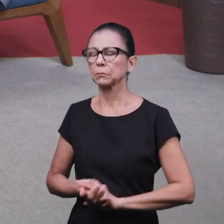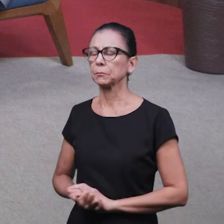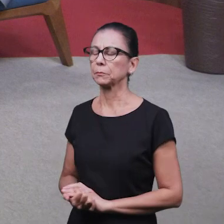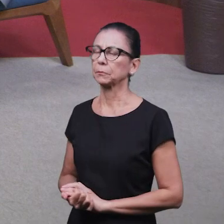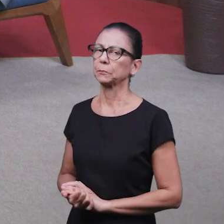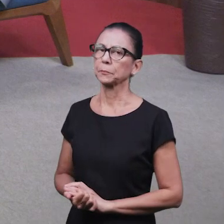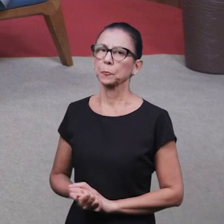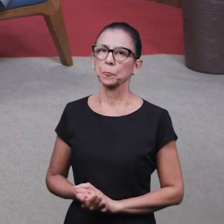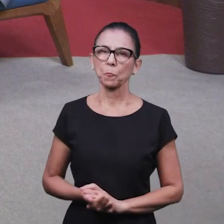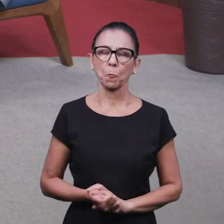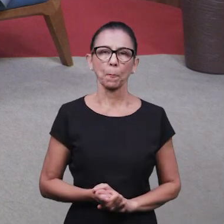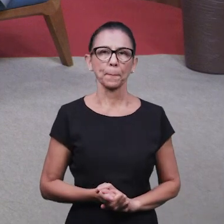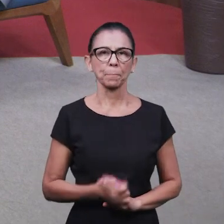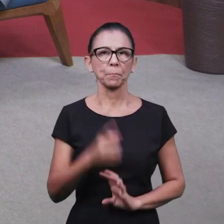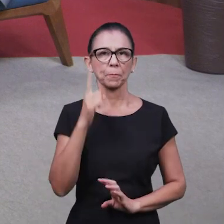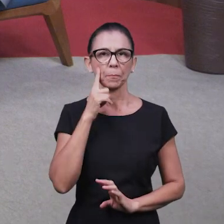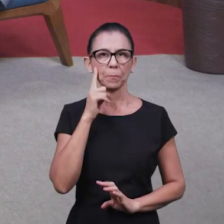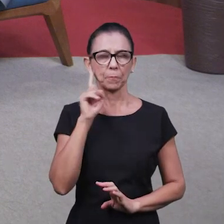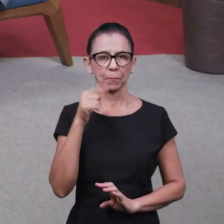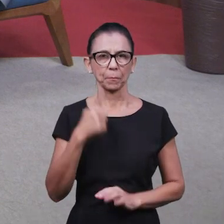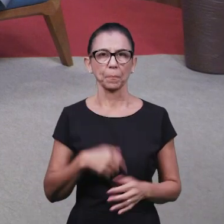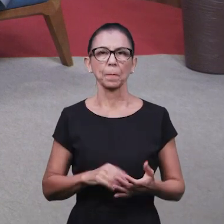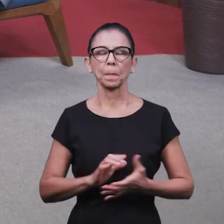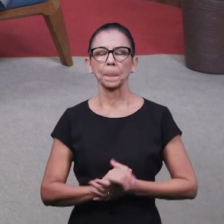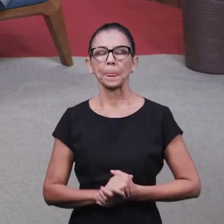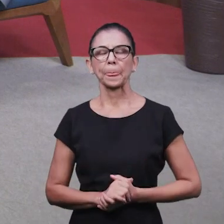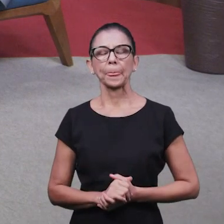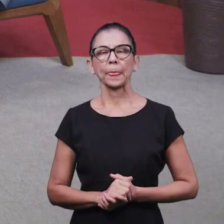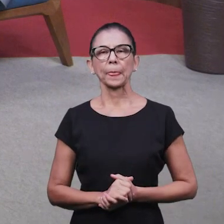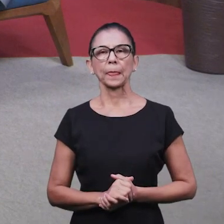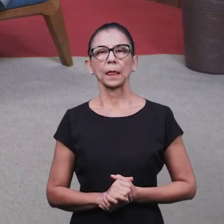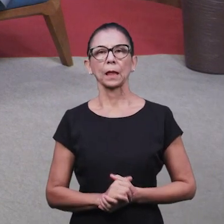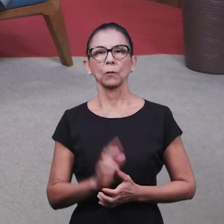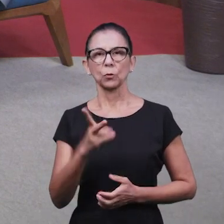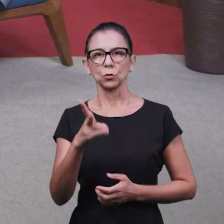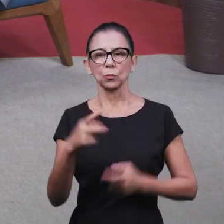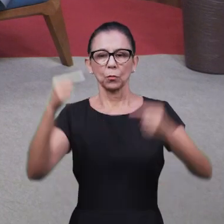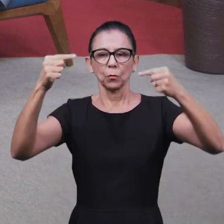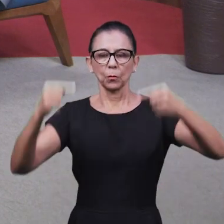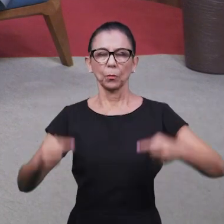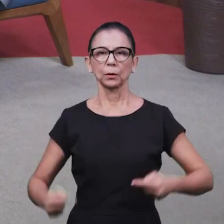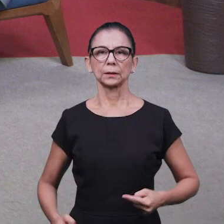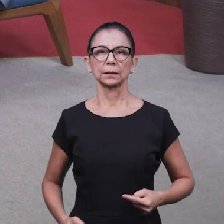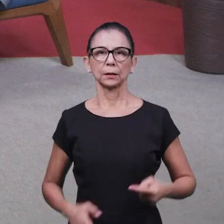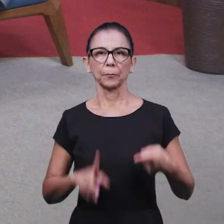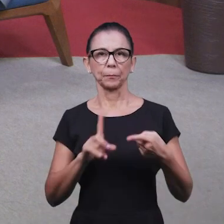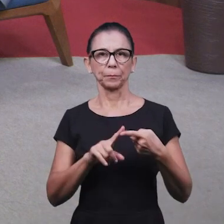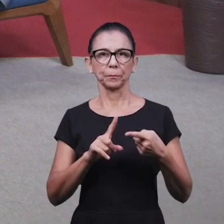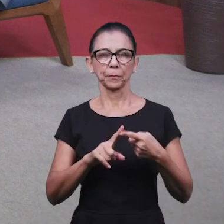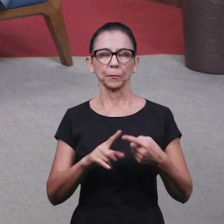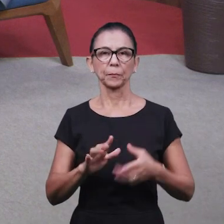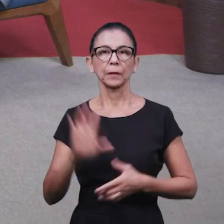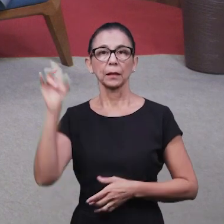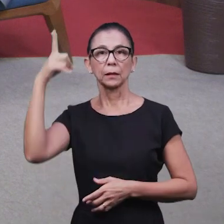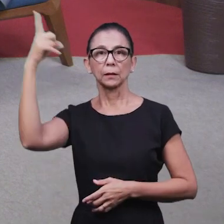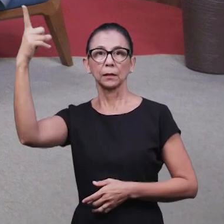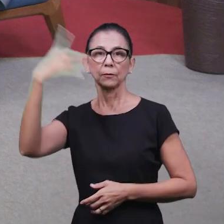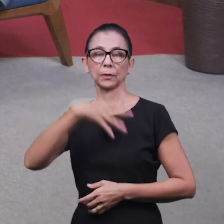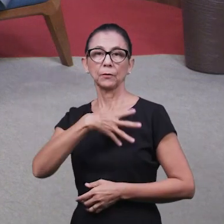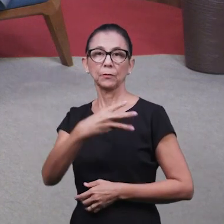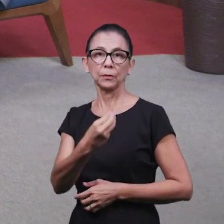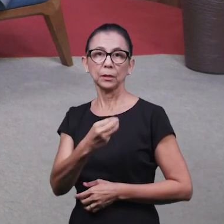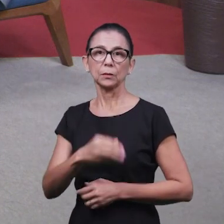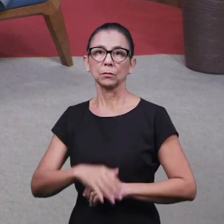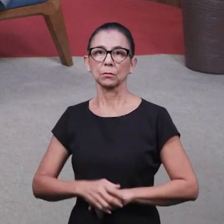bom. As duas próximas oposições que nós vamos abordar aqui dizem respeito a dois filhos de Davi, né? Ele teve oposições dentro de